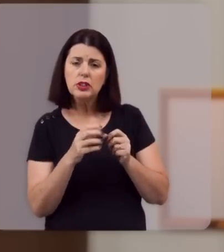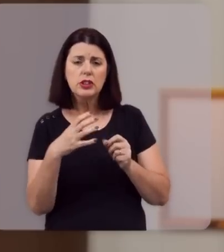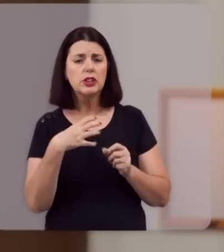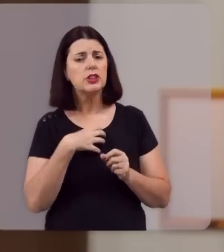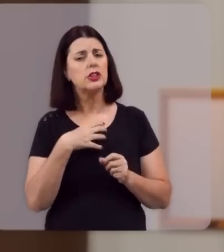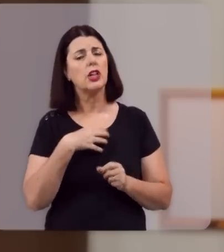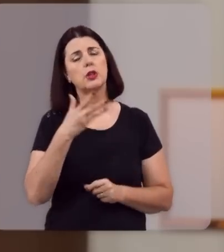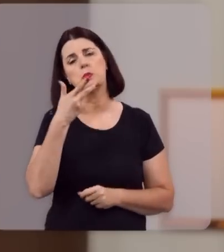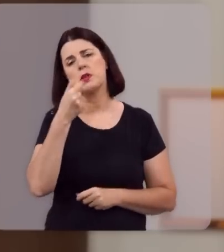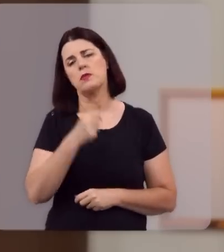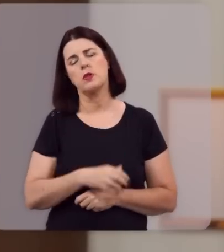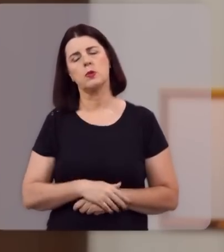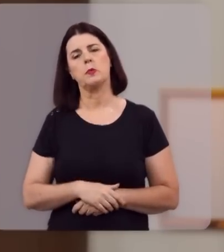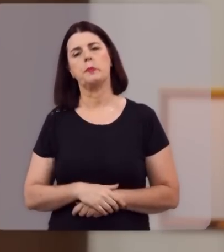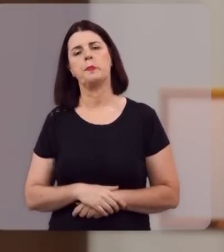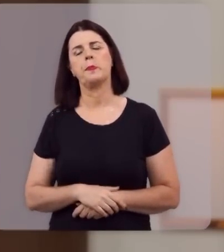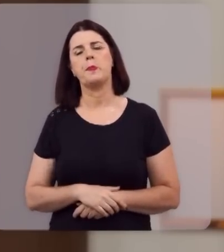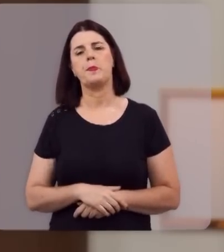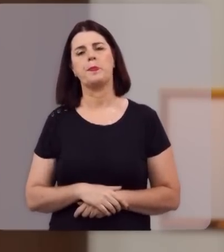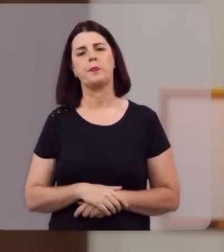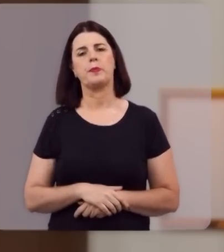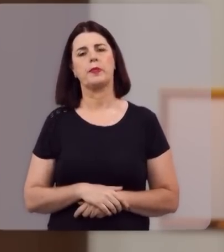assombrosamente maravilhosa